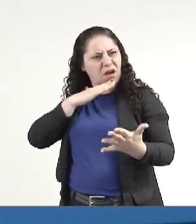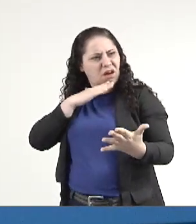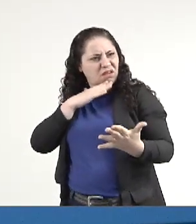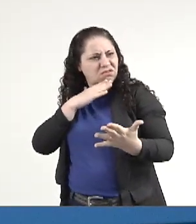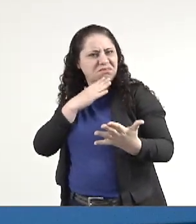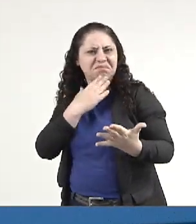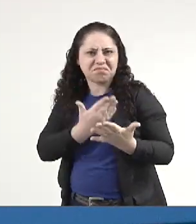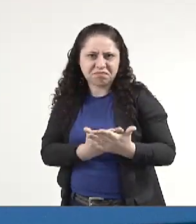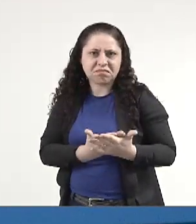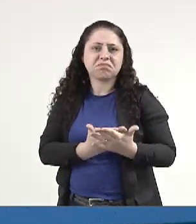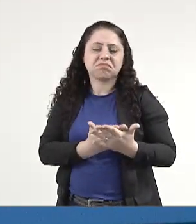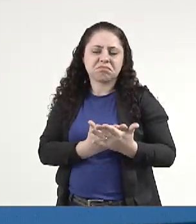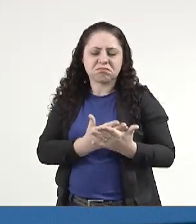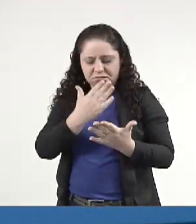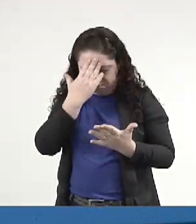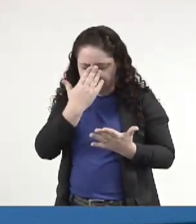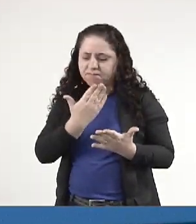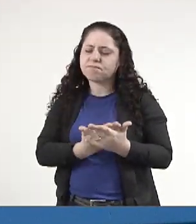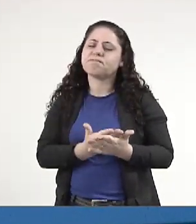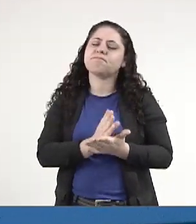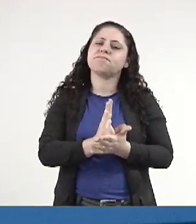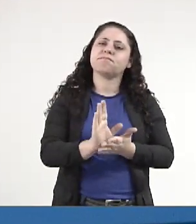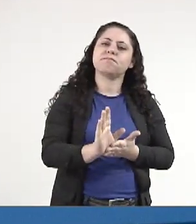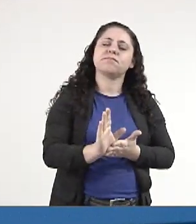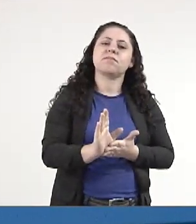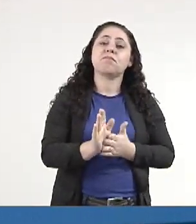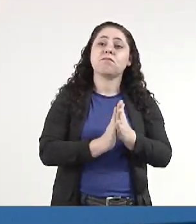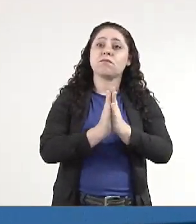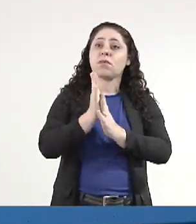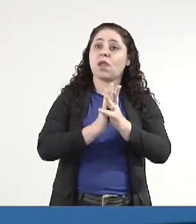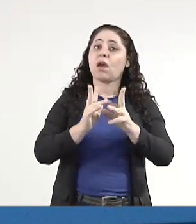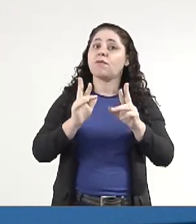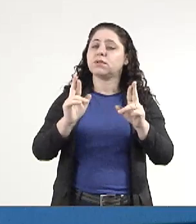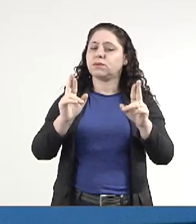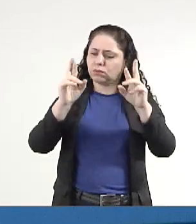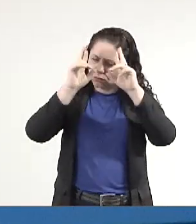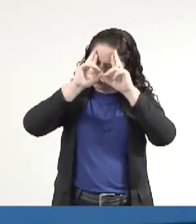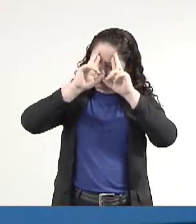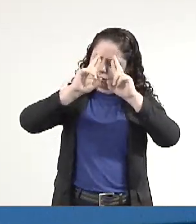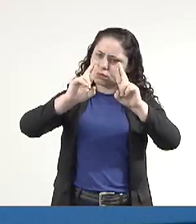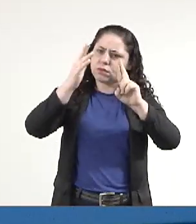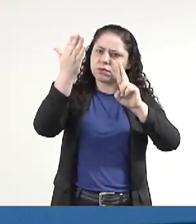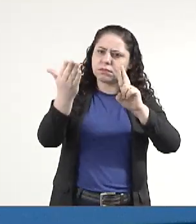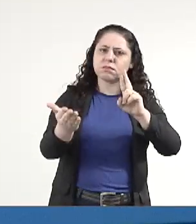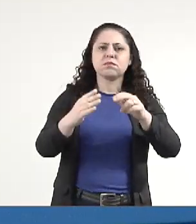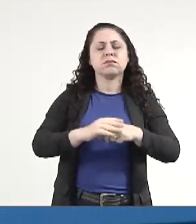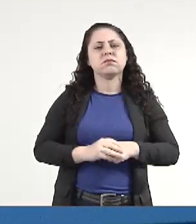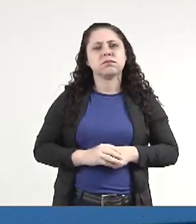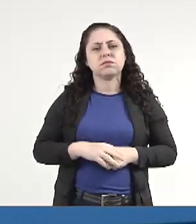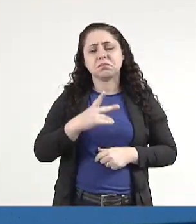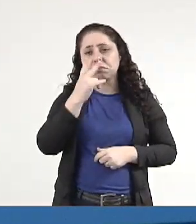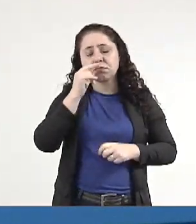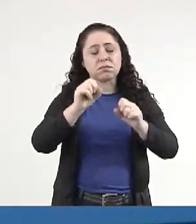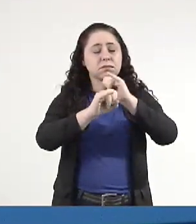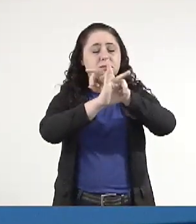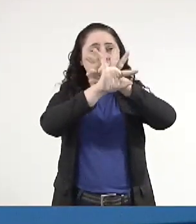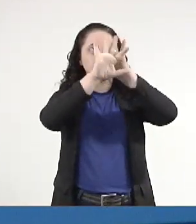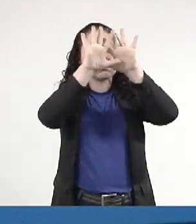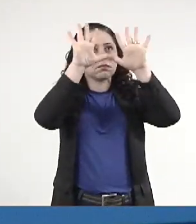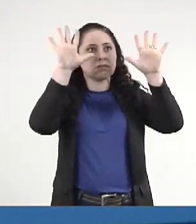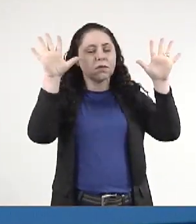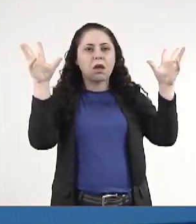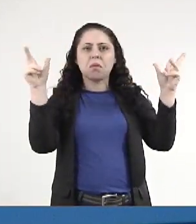enorme confiança, uma enorme expectativa, um enorme respeito pela sua lucidez, pelo